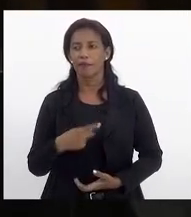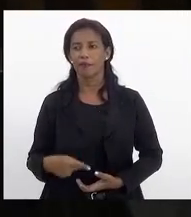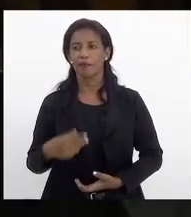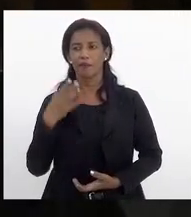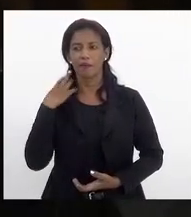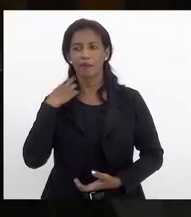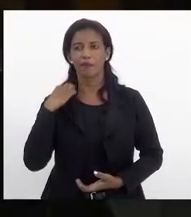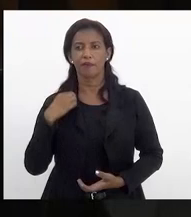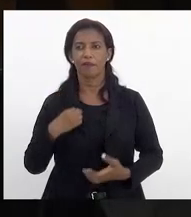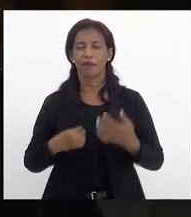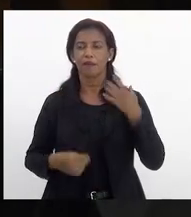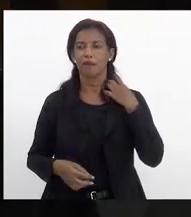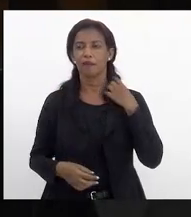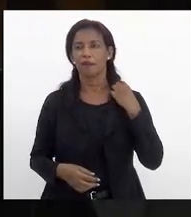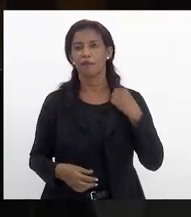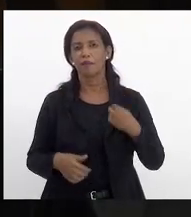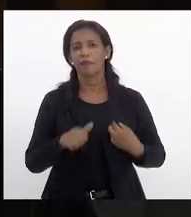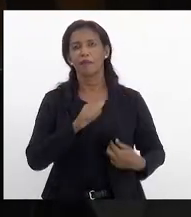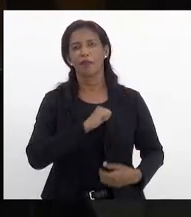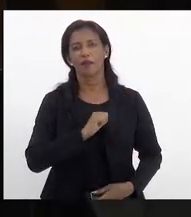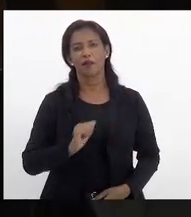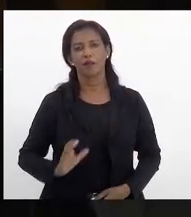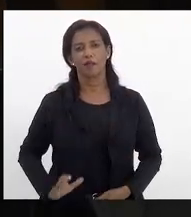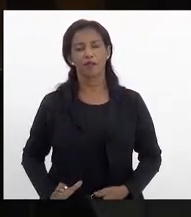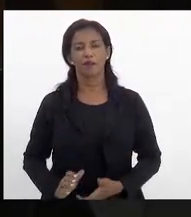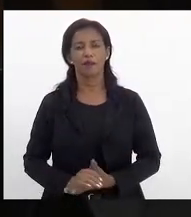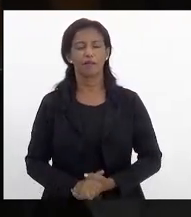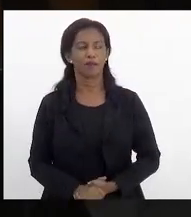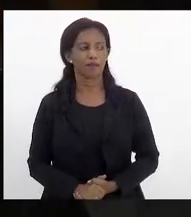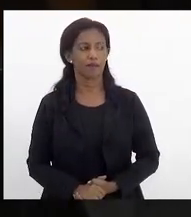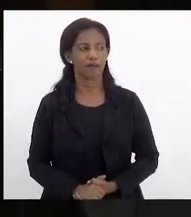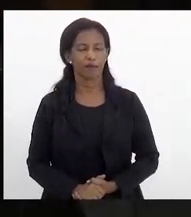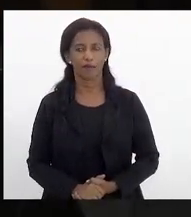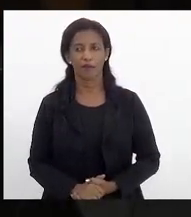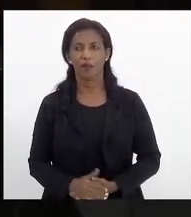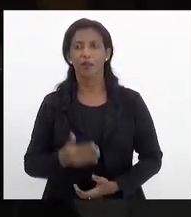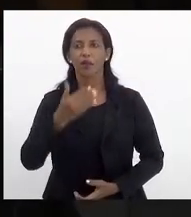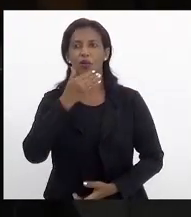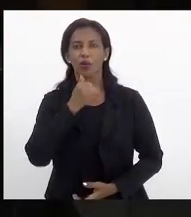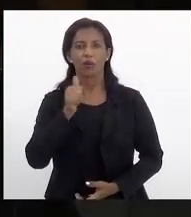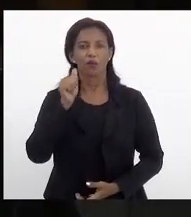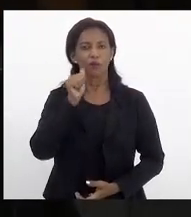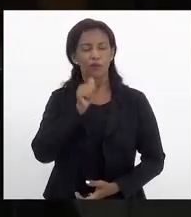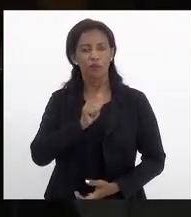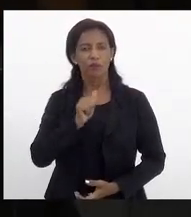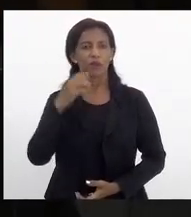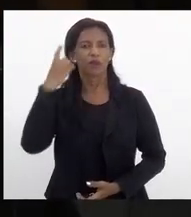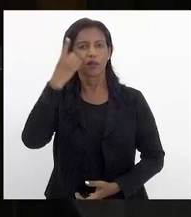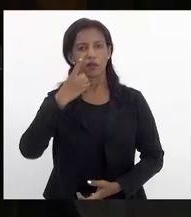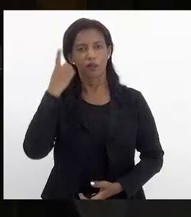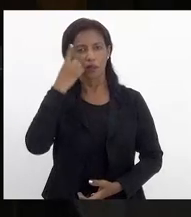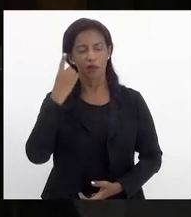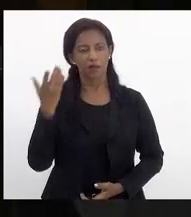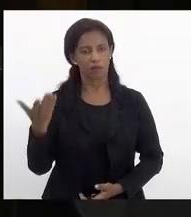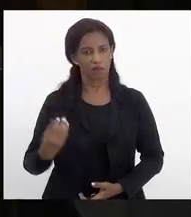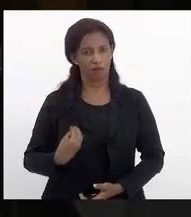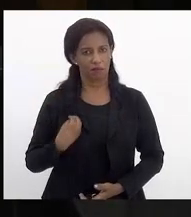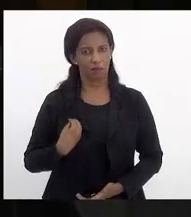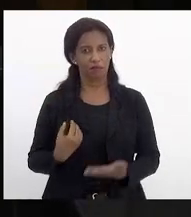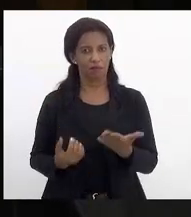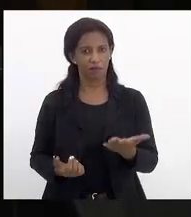Senhor presidente, deputado André Siciliano, senhoras e senhores deputados